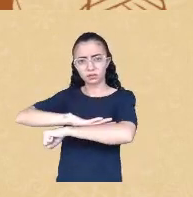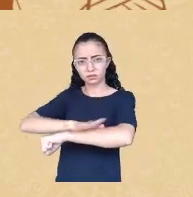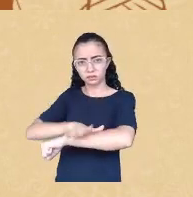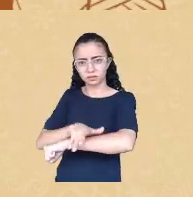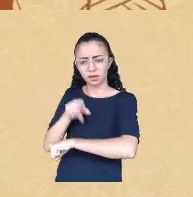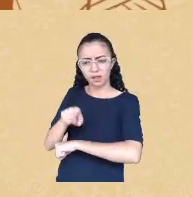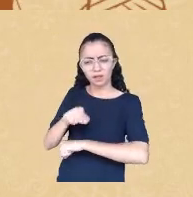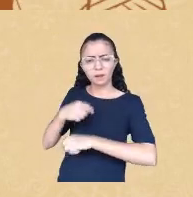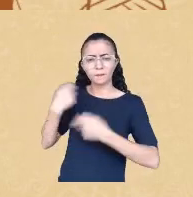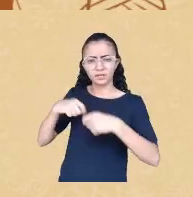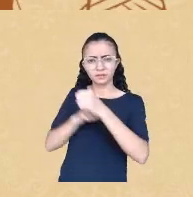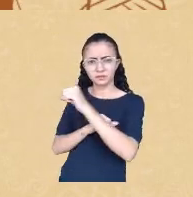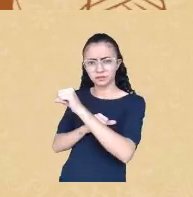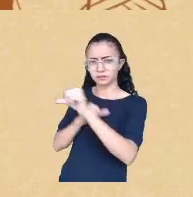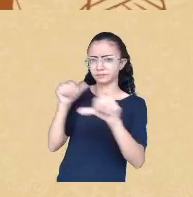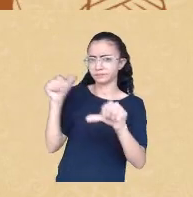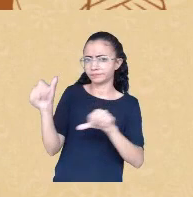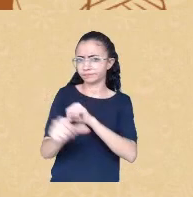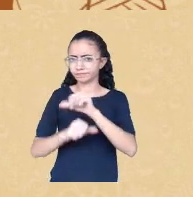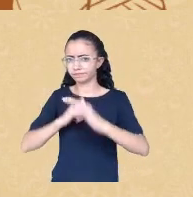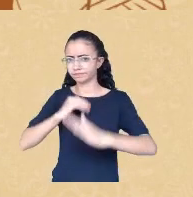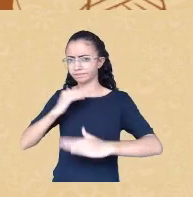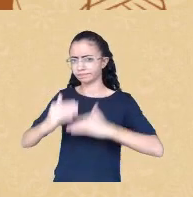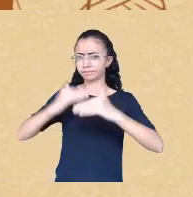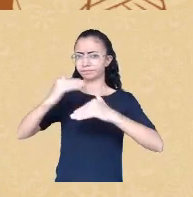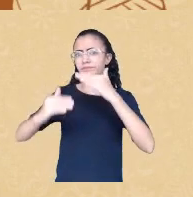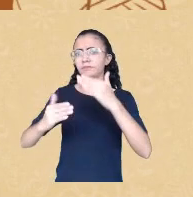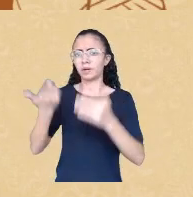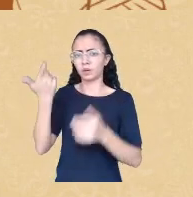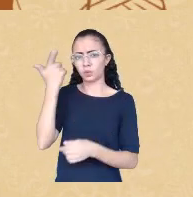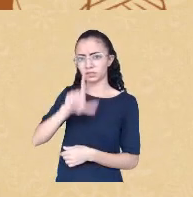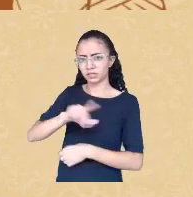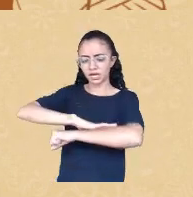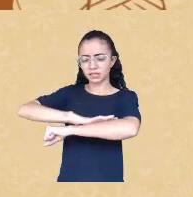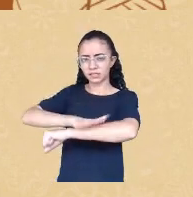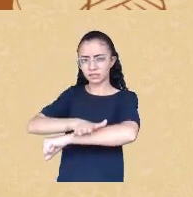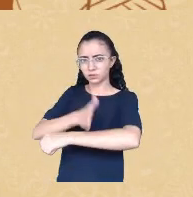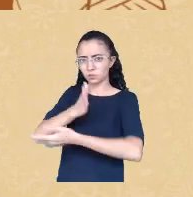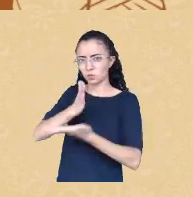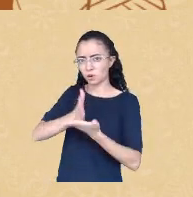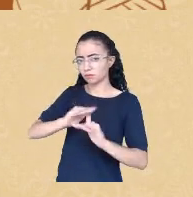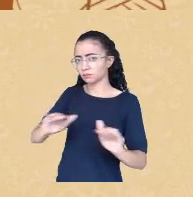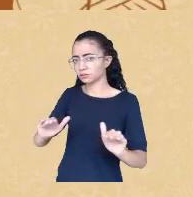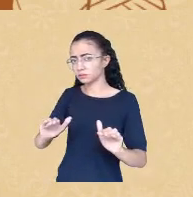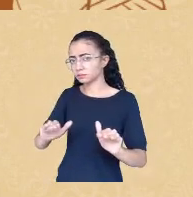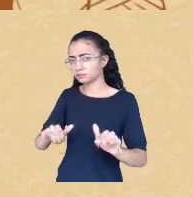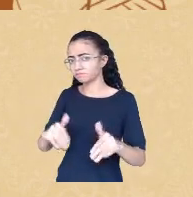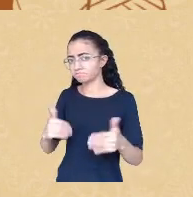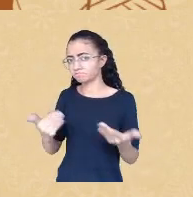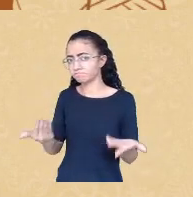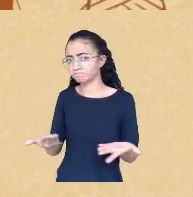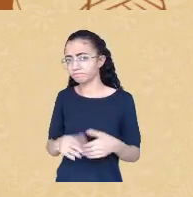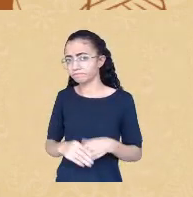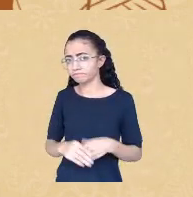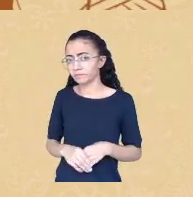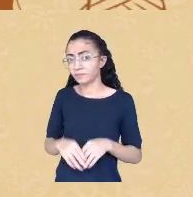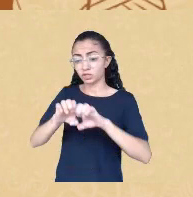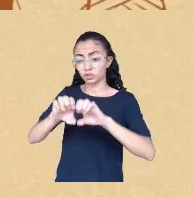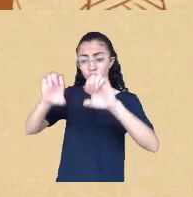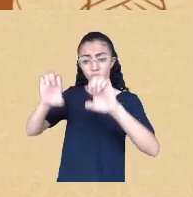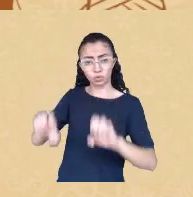reestruturada para deixar de ser racista? Porque esse é o grande desafio, reestruturar a sociedade. Não é uma questão apenas